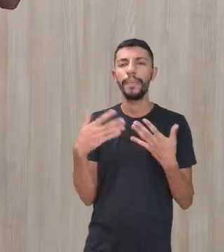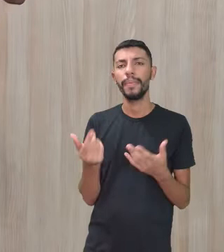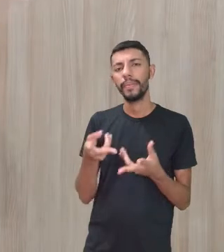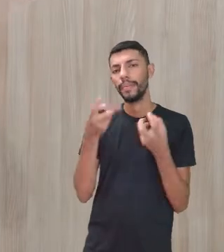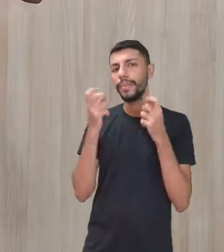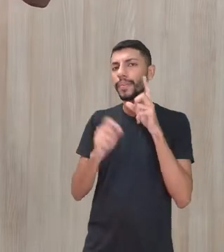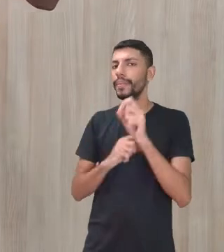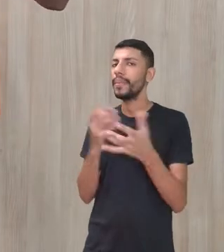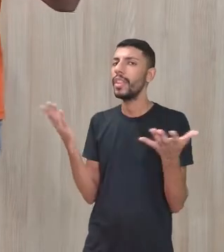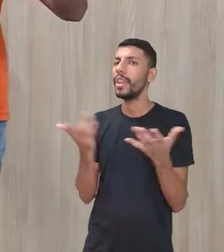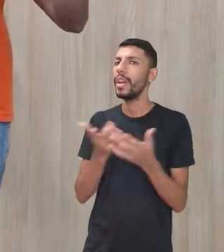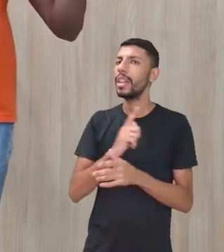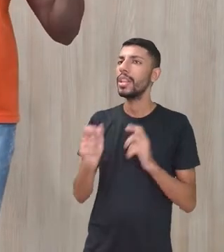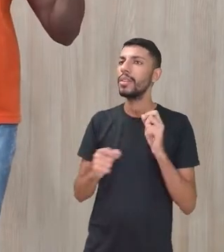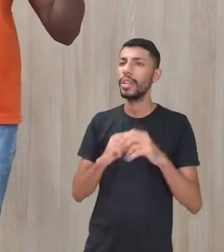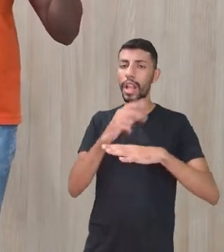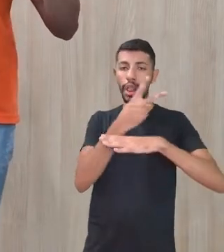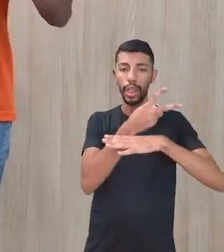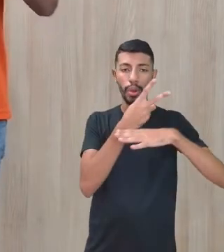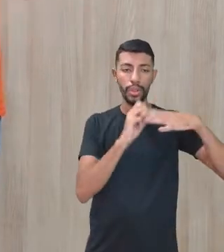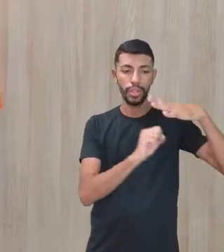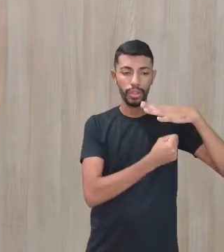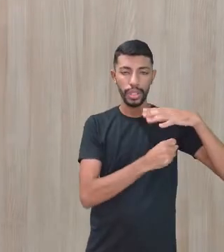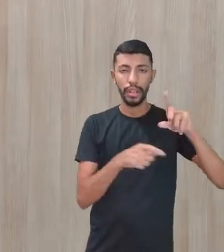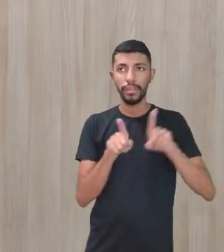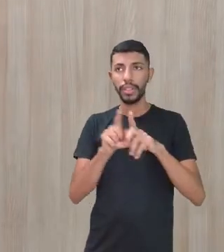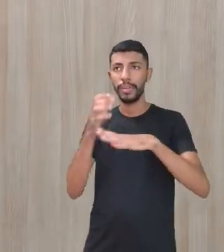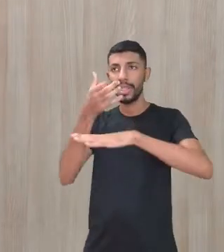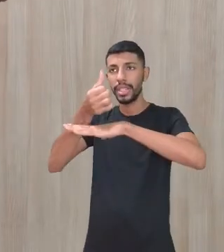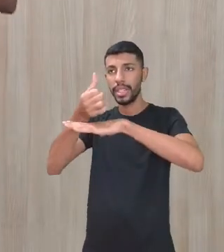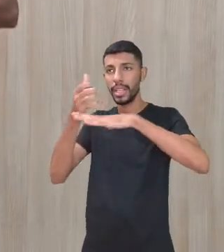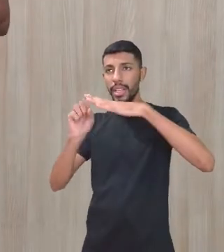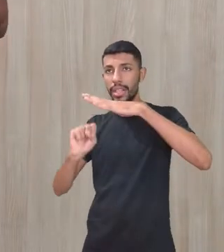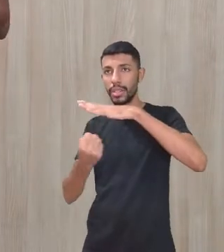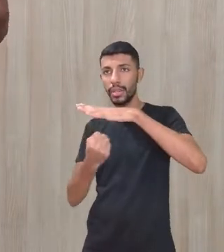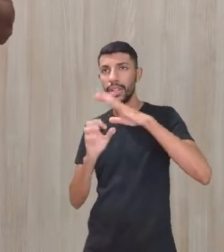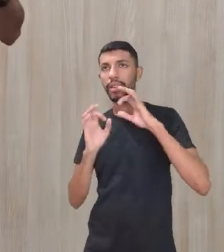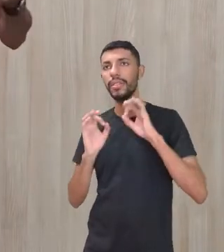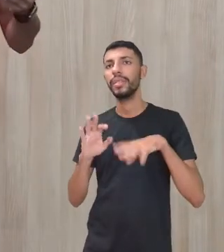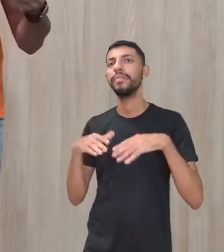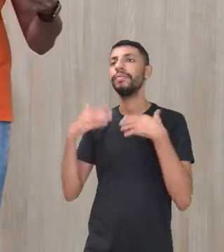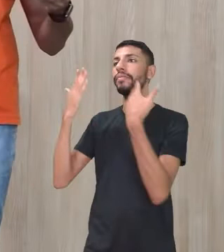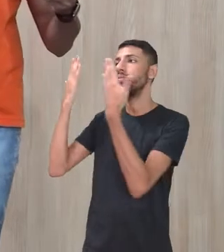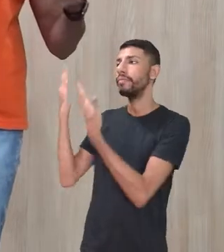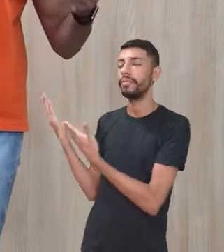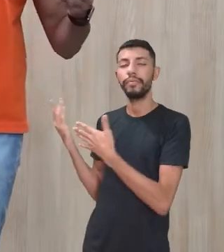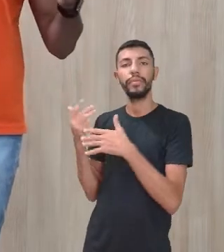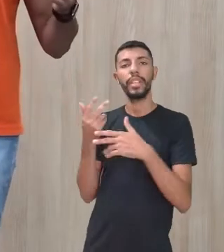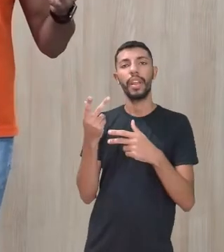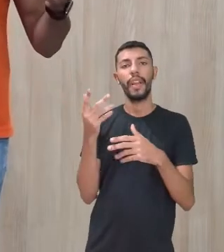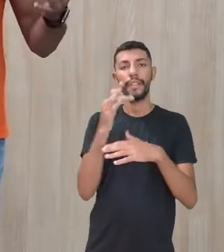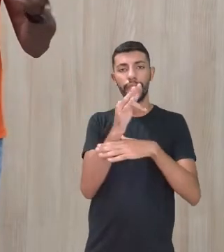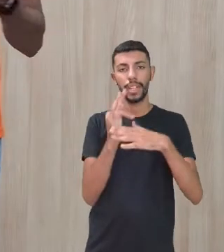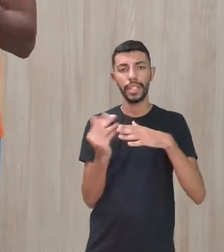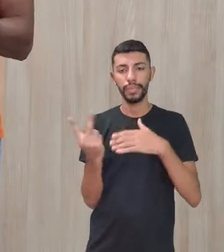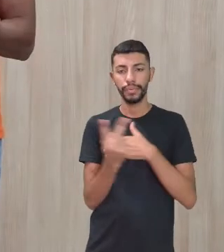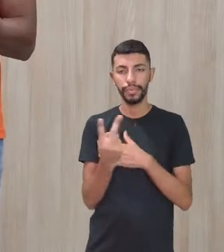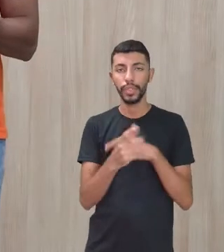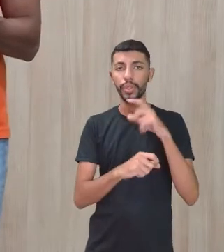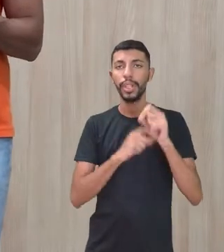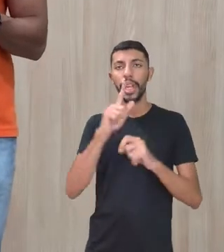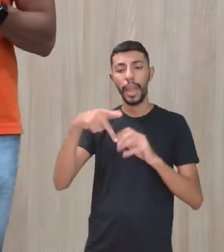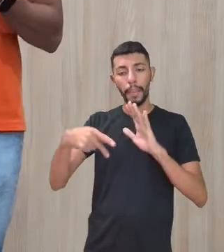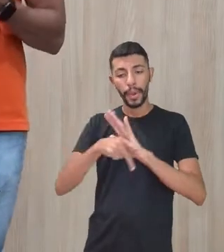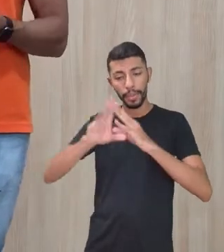agora 2/8 e 6/8. Essas frações, elas são frações